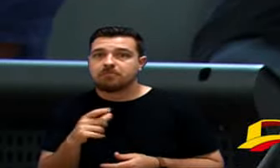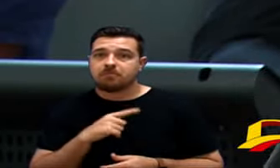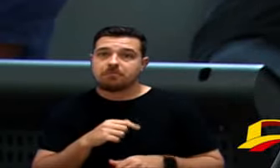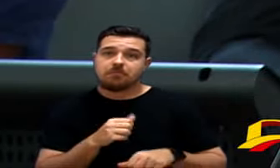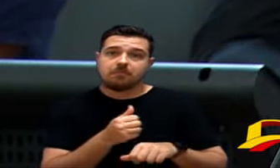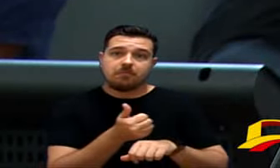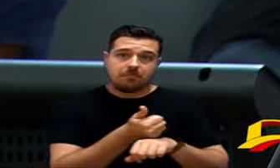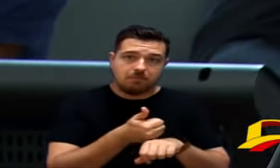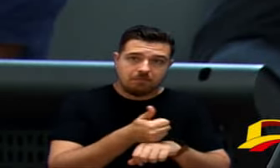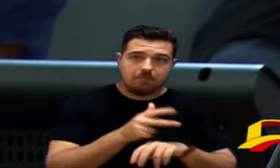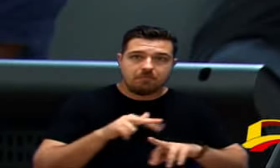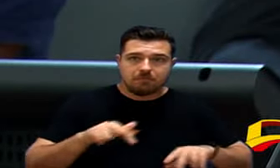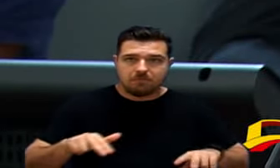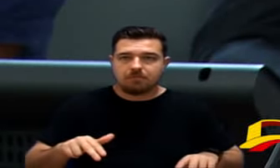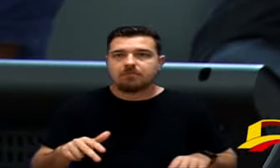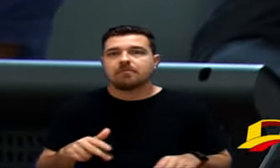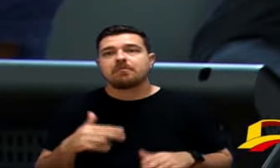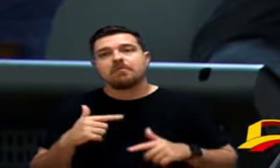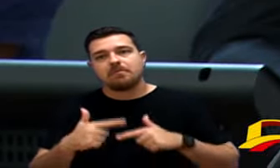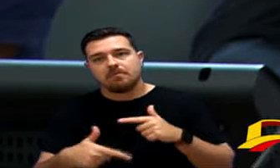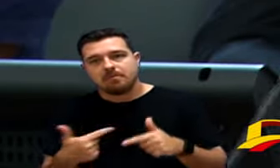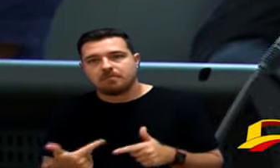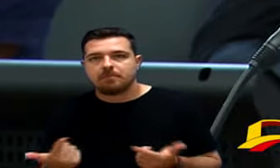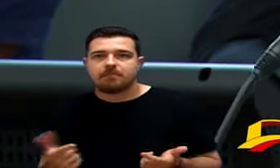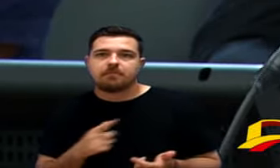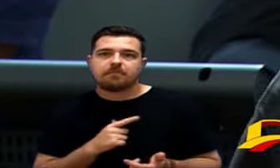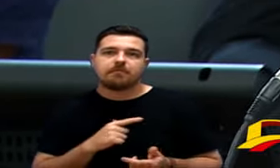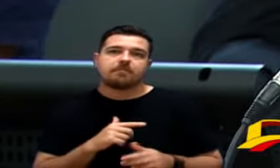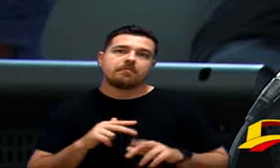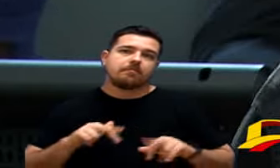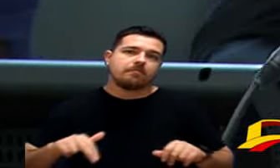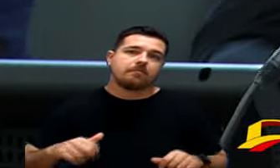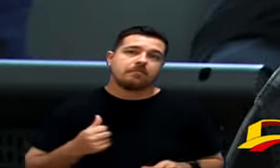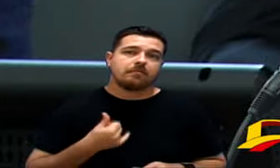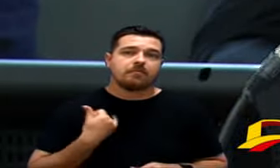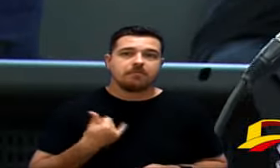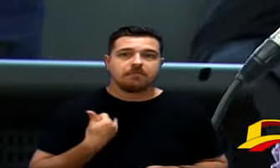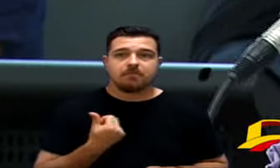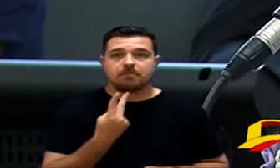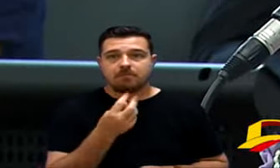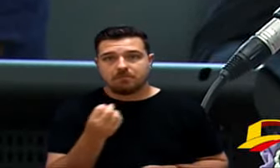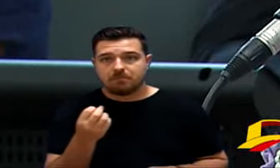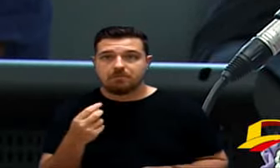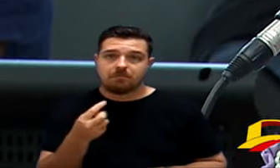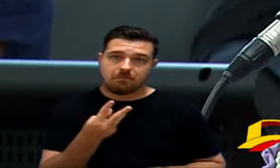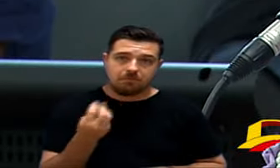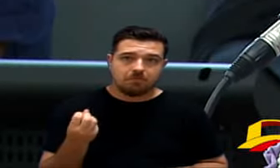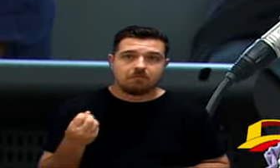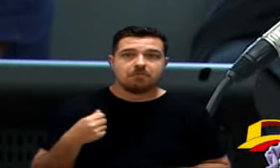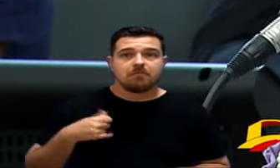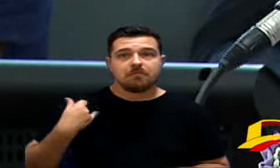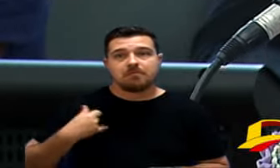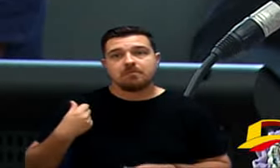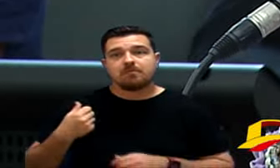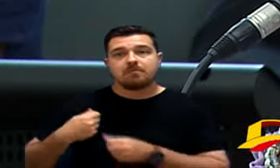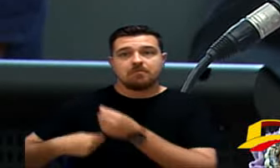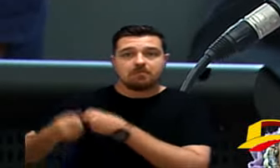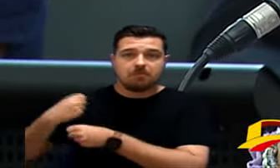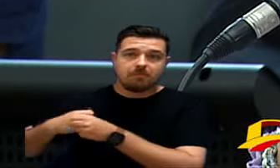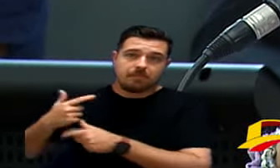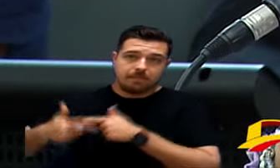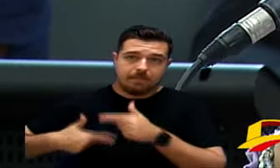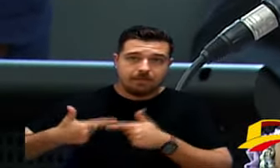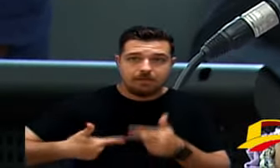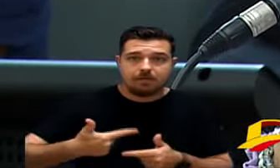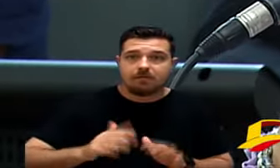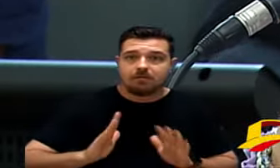né vários guardas civis que T aí mais de 20 30 anos de carreira mas que ainda não tiveram aí a